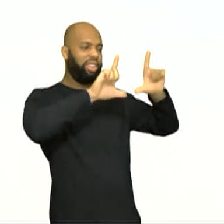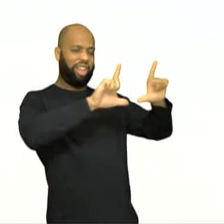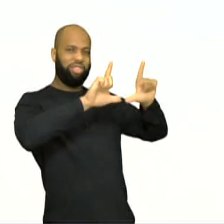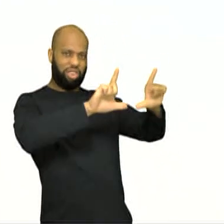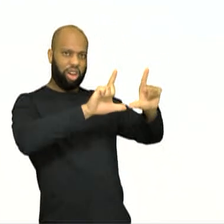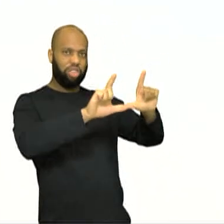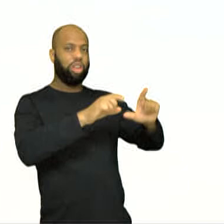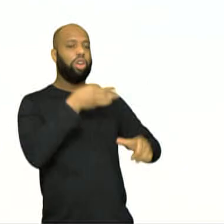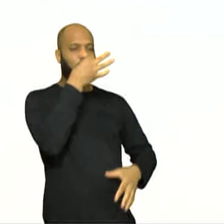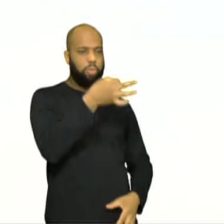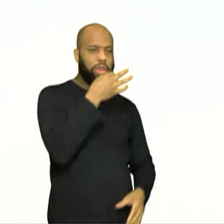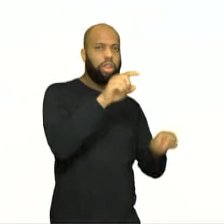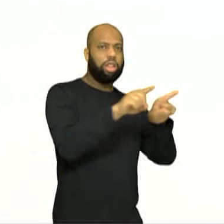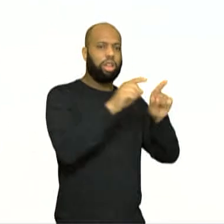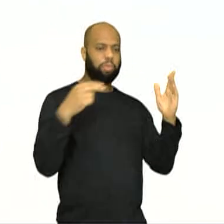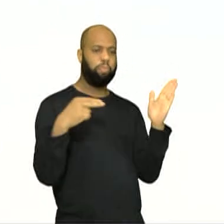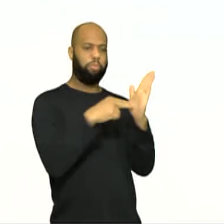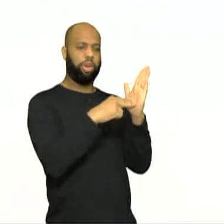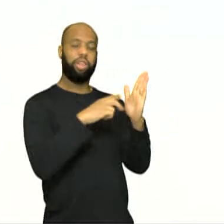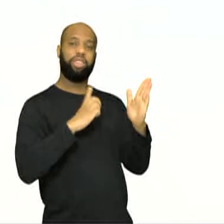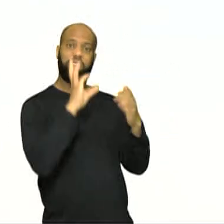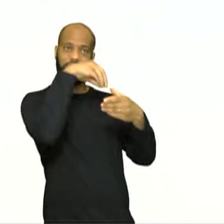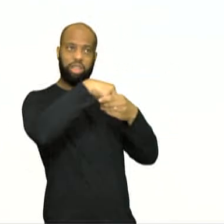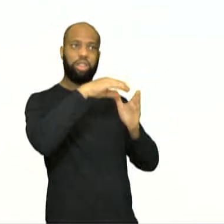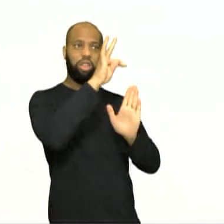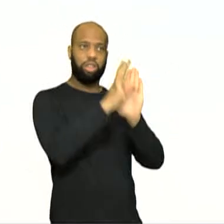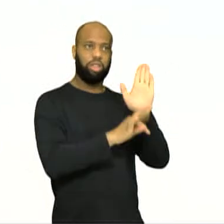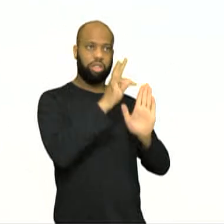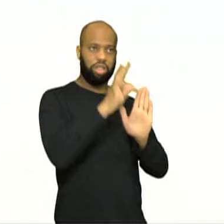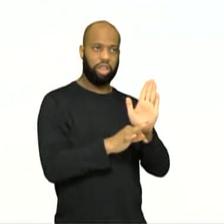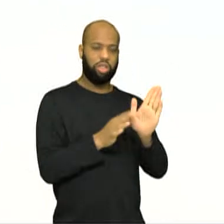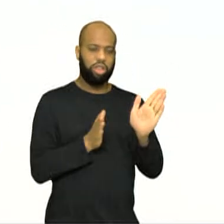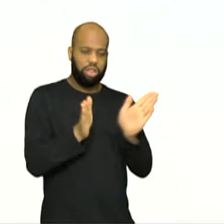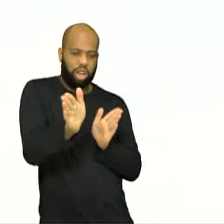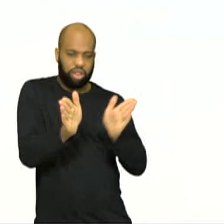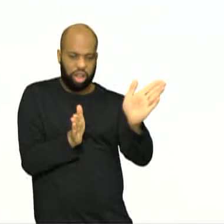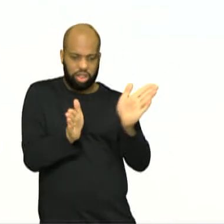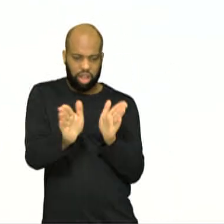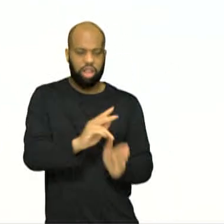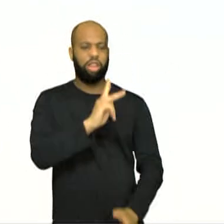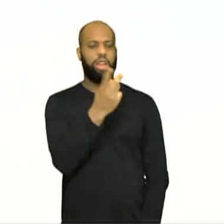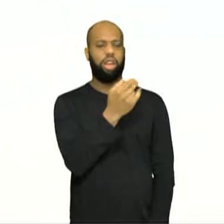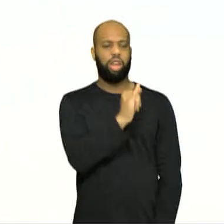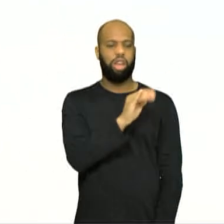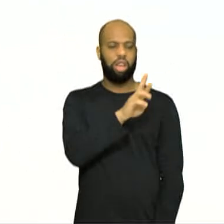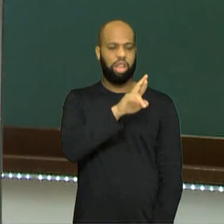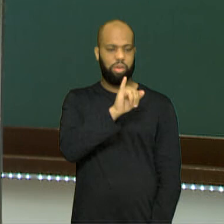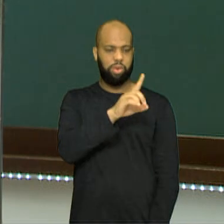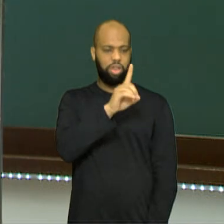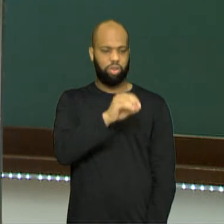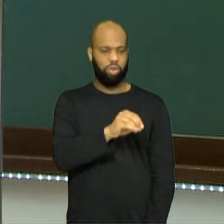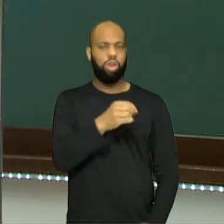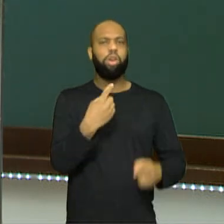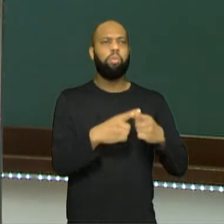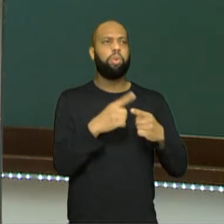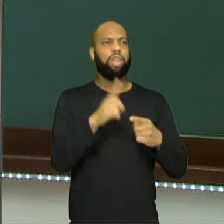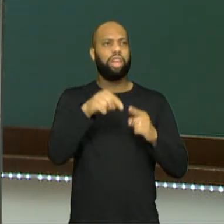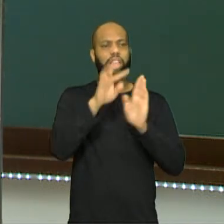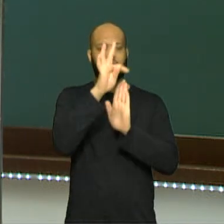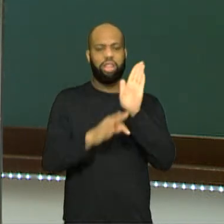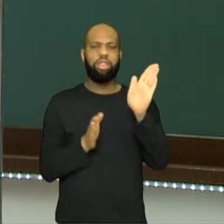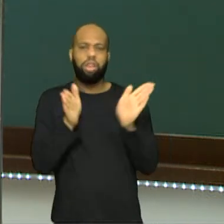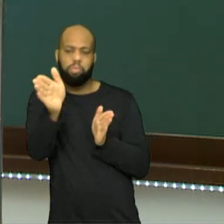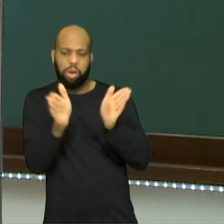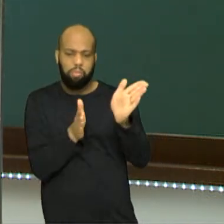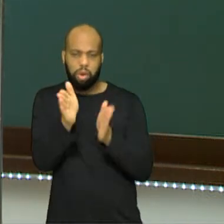opinião ou denúncia emitida no texto, que é híbrido. Professor, o que é um texto híbrido? Por que ele é chamado de